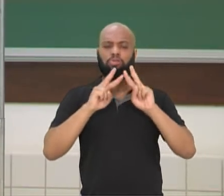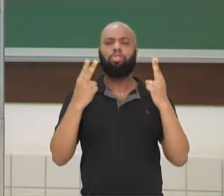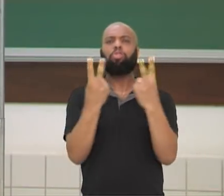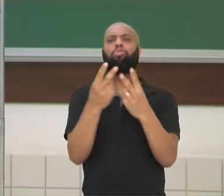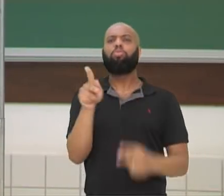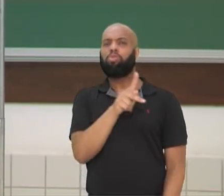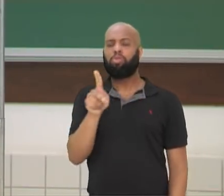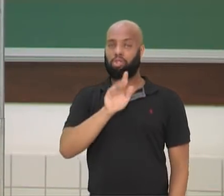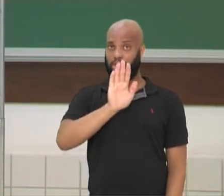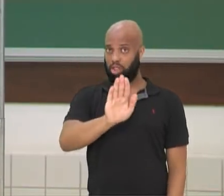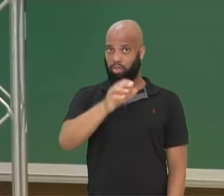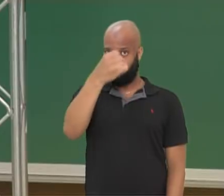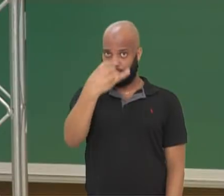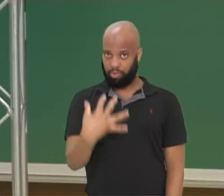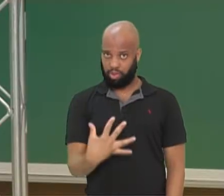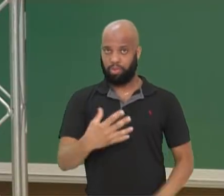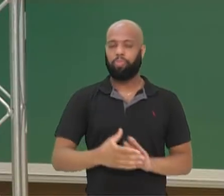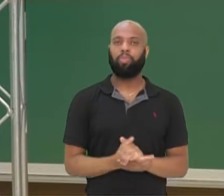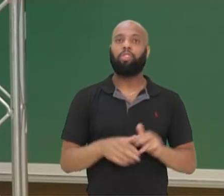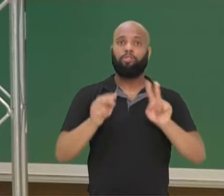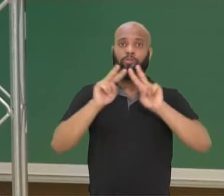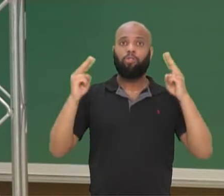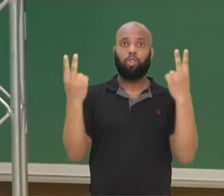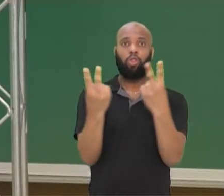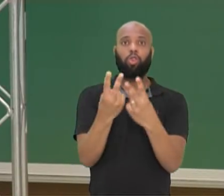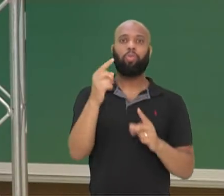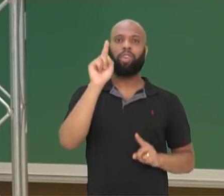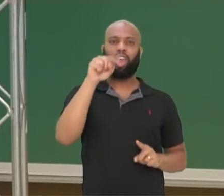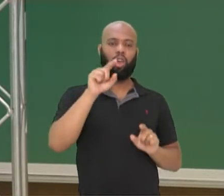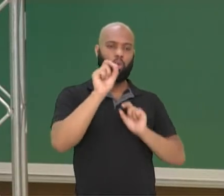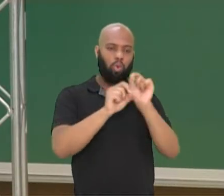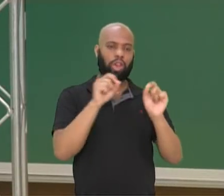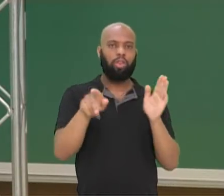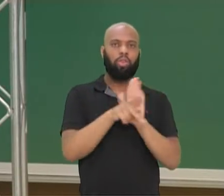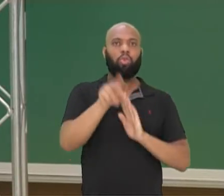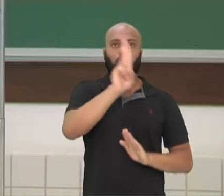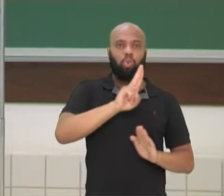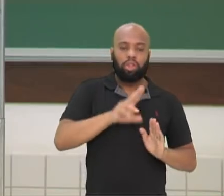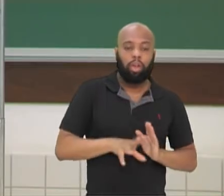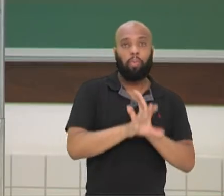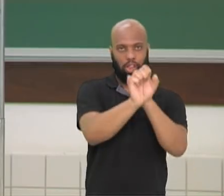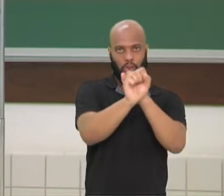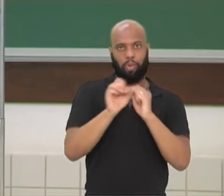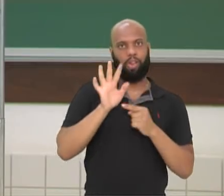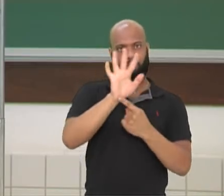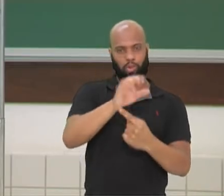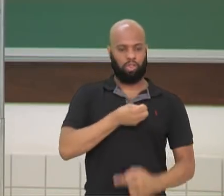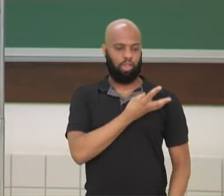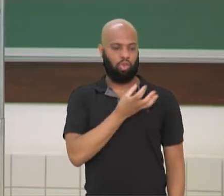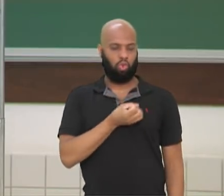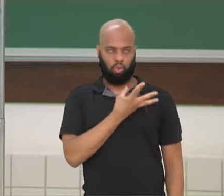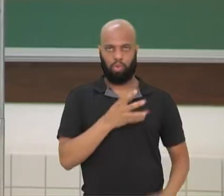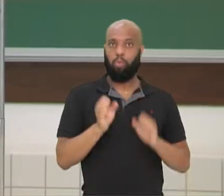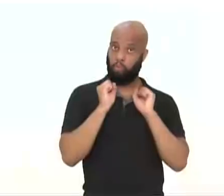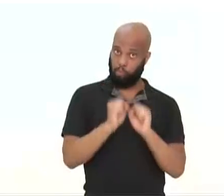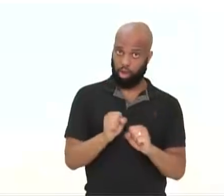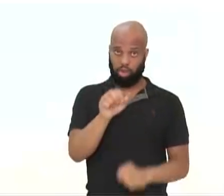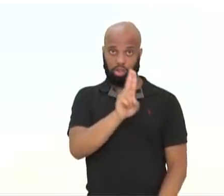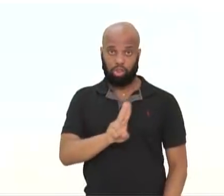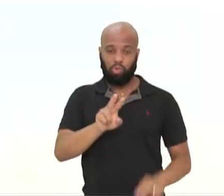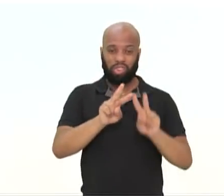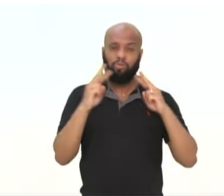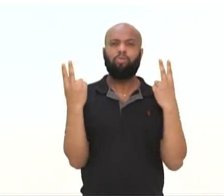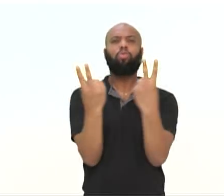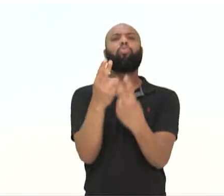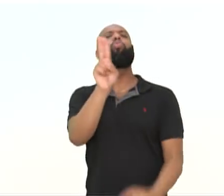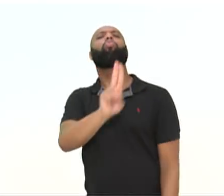Bom, vamos por partes. O volume é uma grandeza, ou seja, é algo que pode ser medido ou pode ser contado. E ela mede o quê?